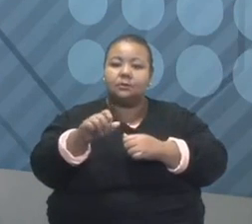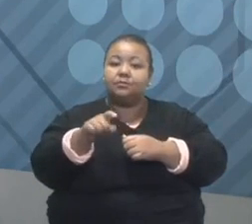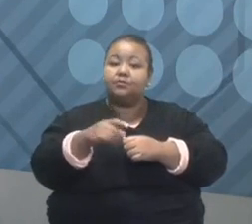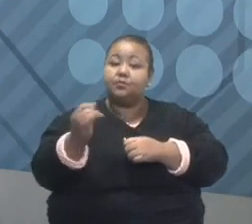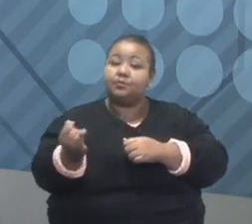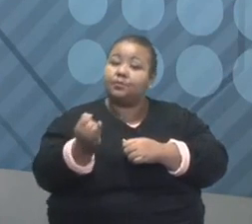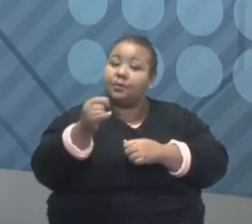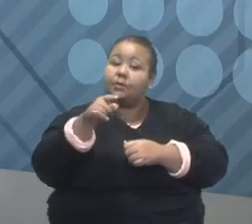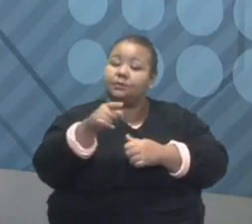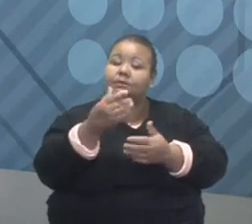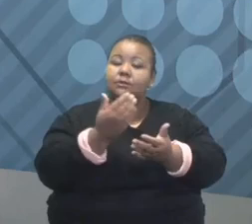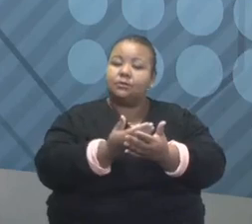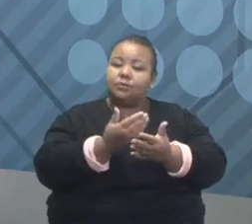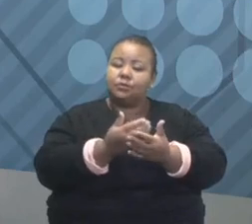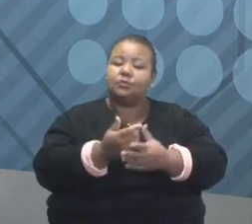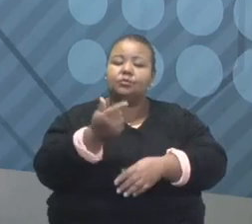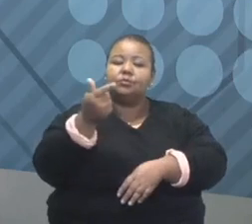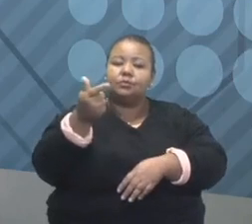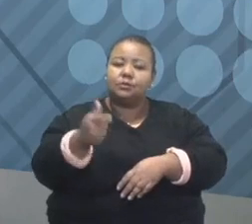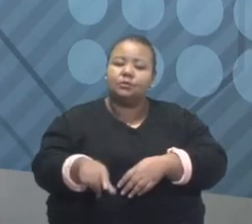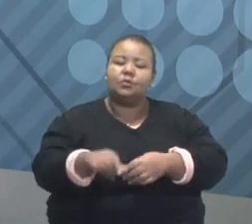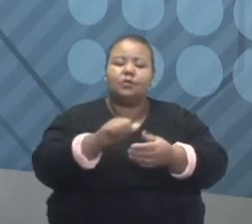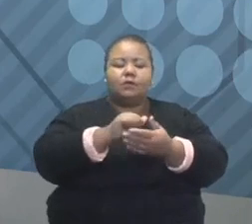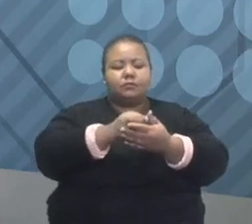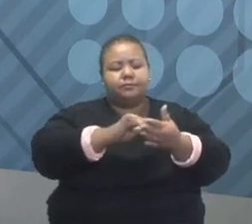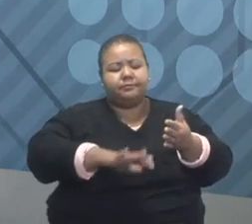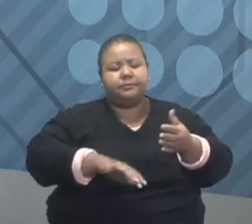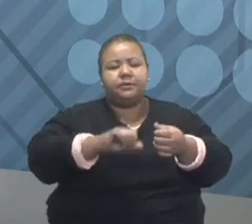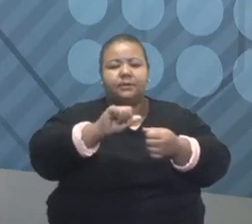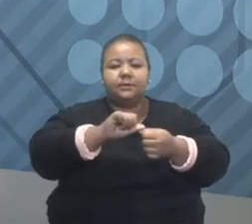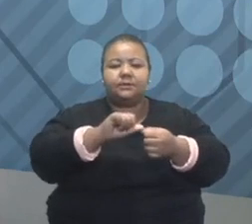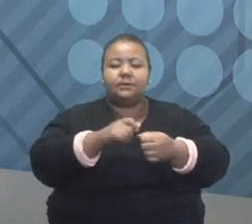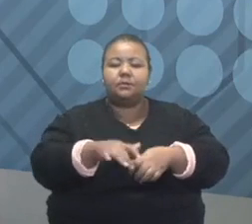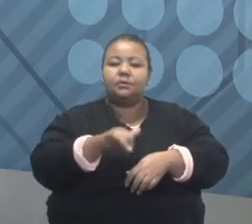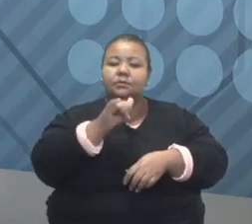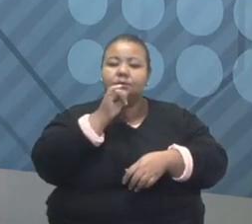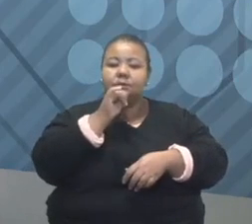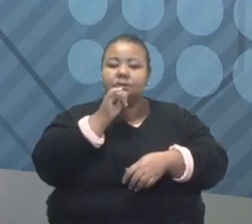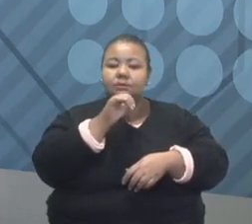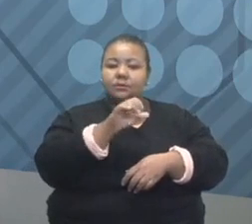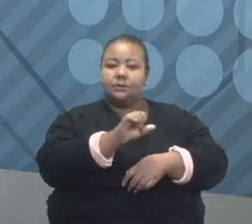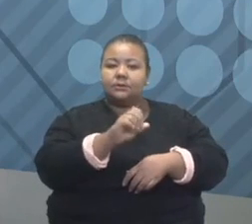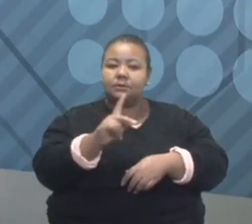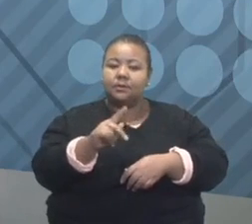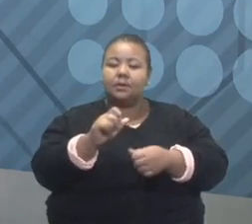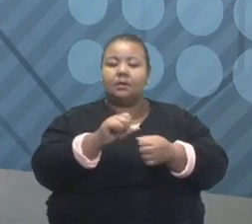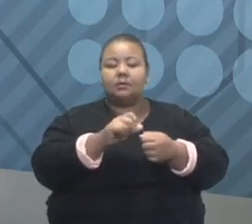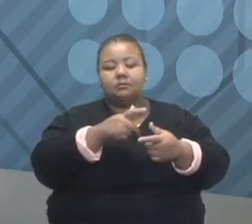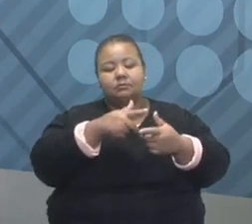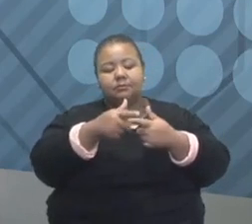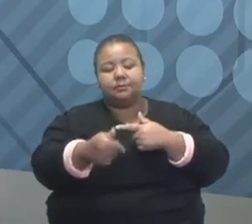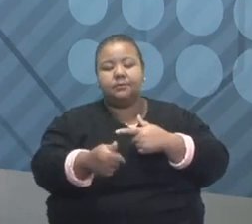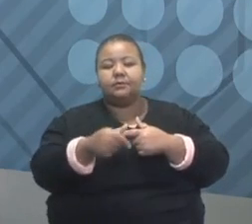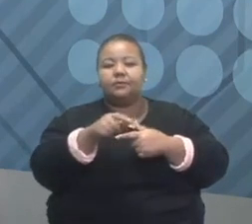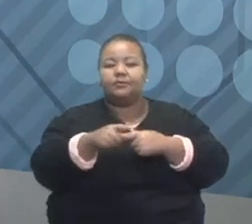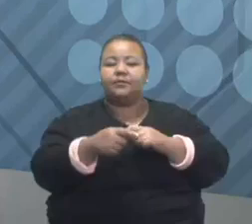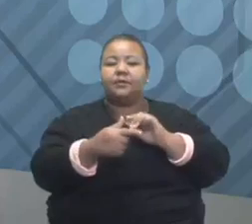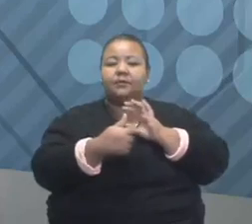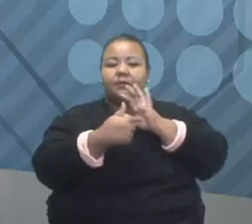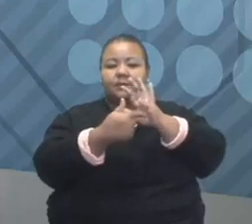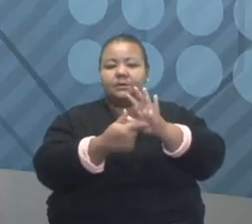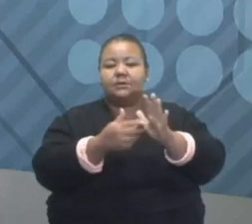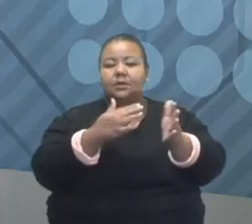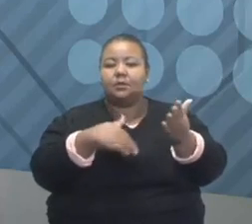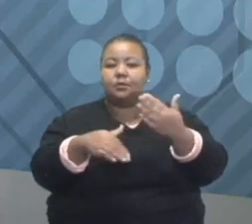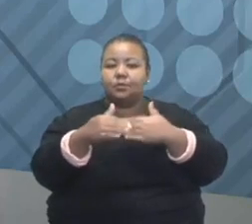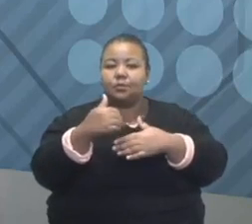estude, refaça os exemplos, as situações, problemas, exercícios apresentados em todas